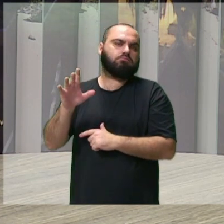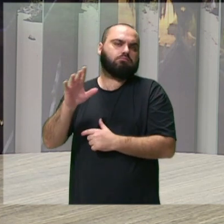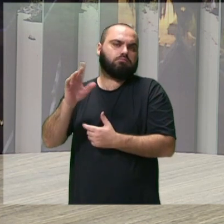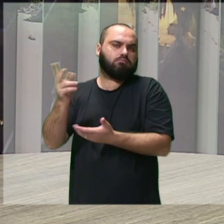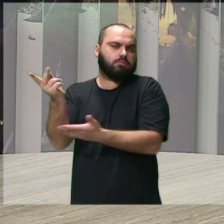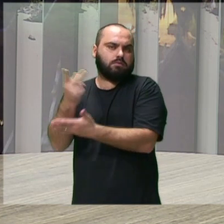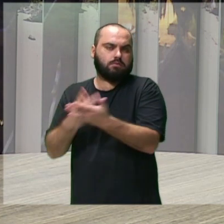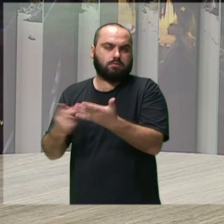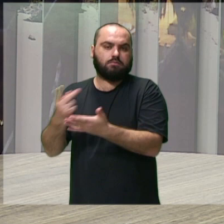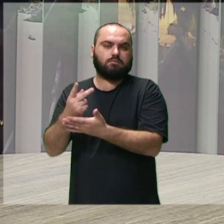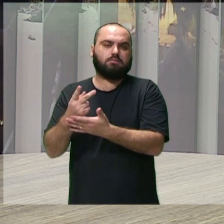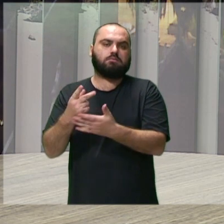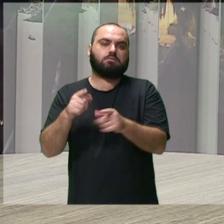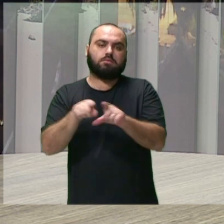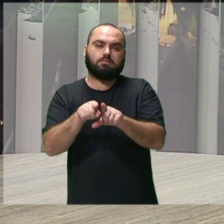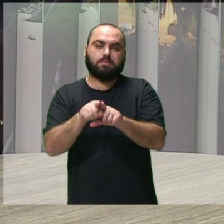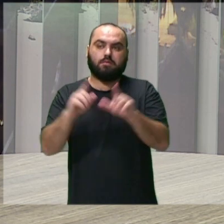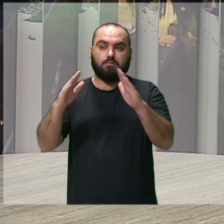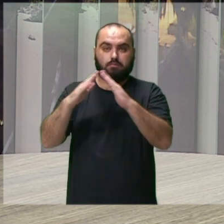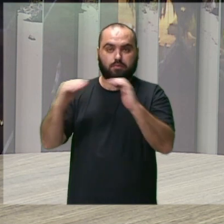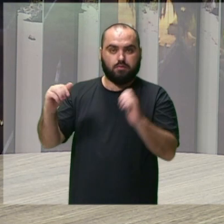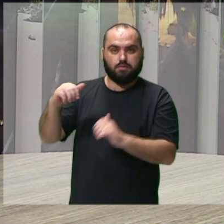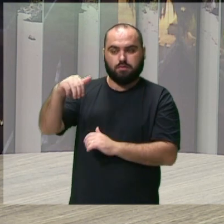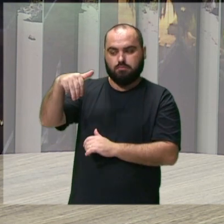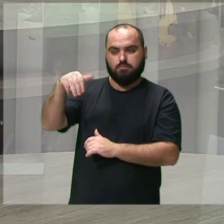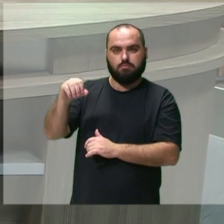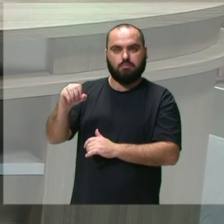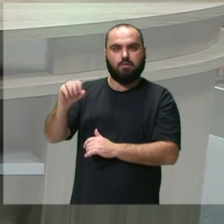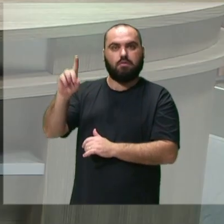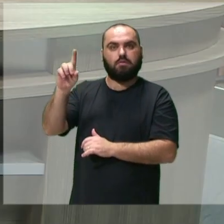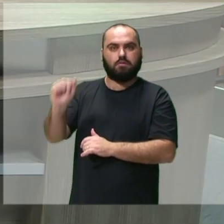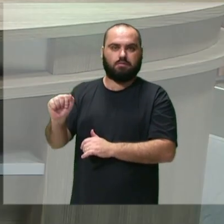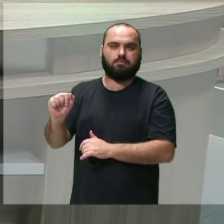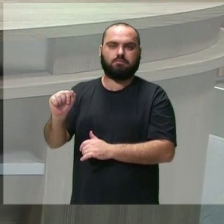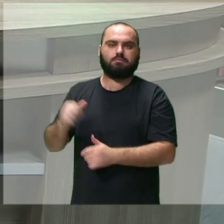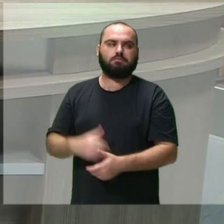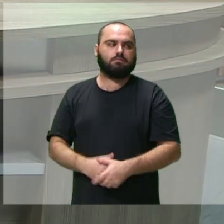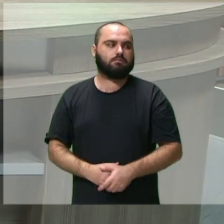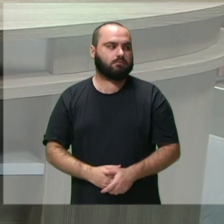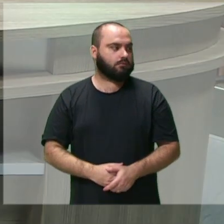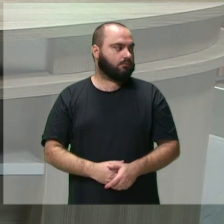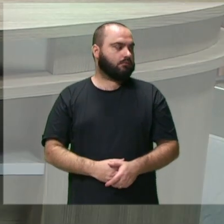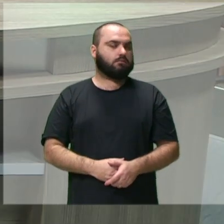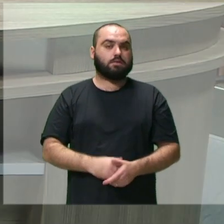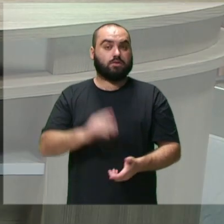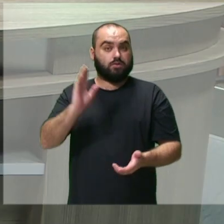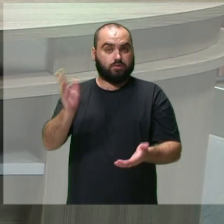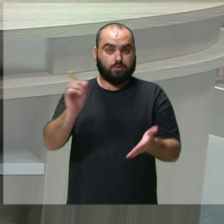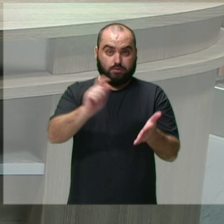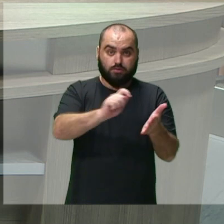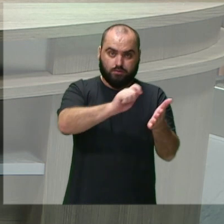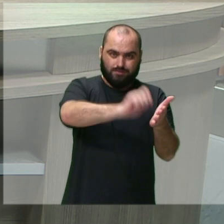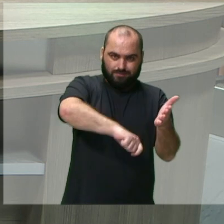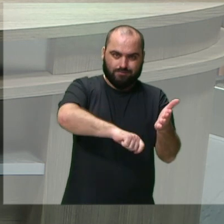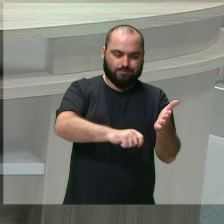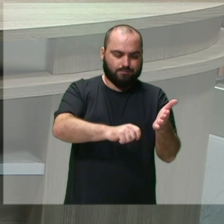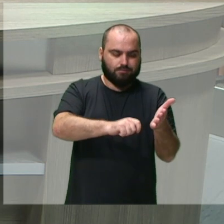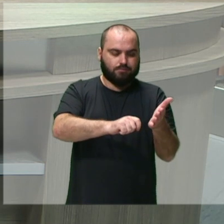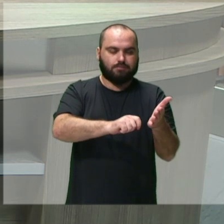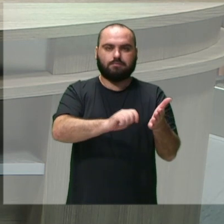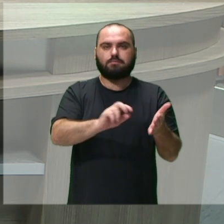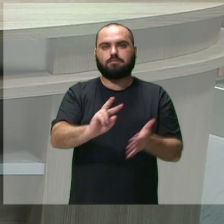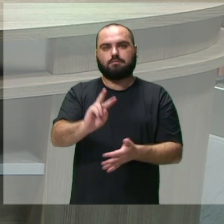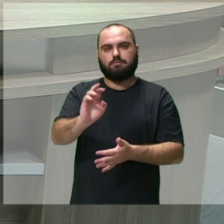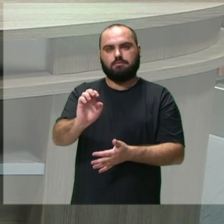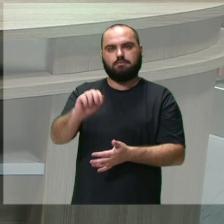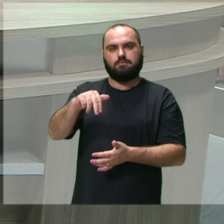design de moda em Brusque, na FEB também. Na questão da assinatura, assinava como